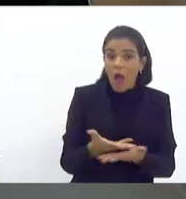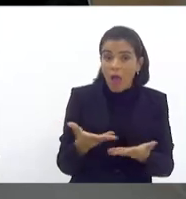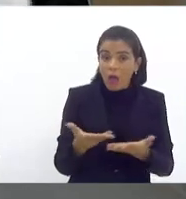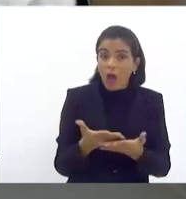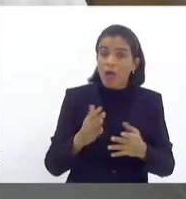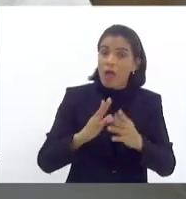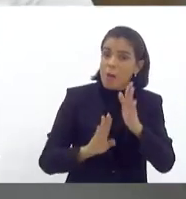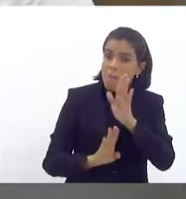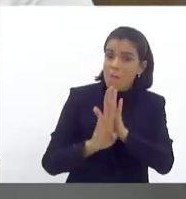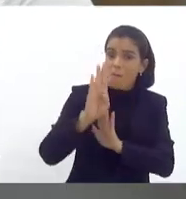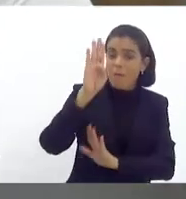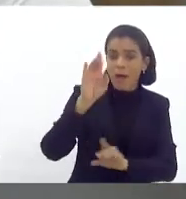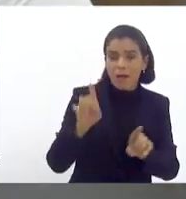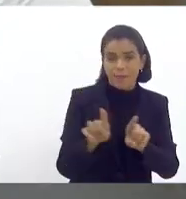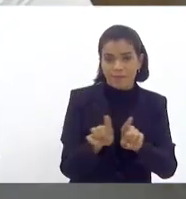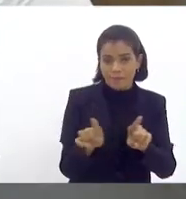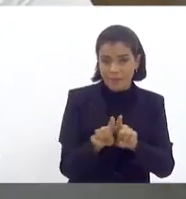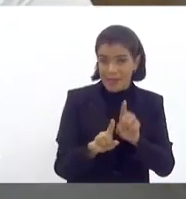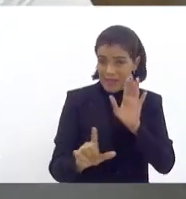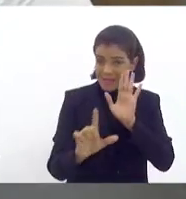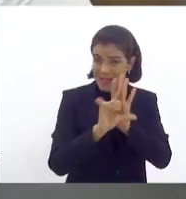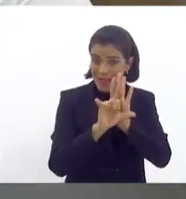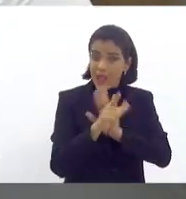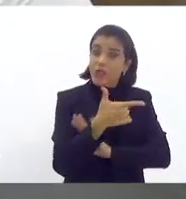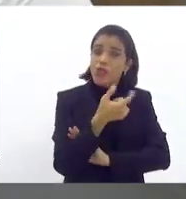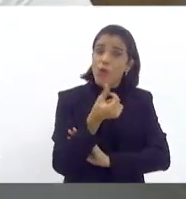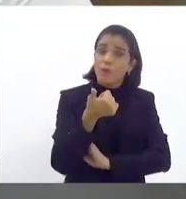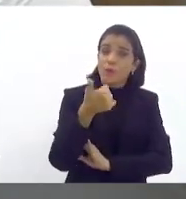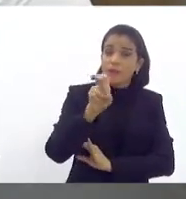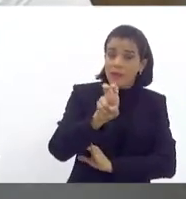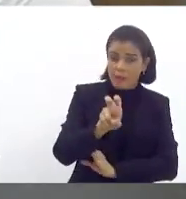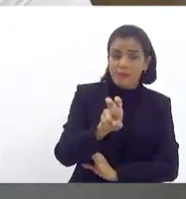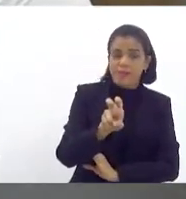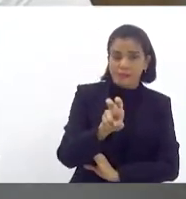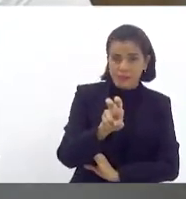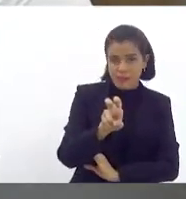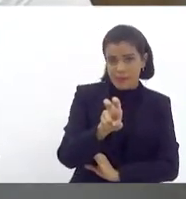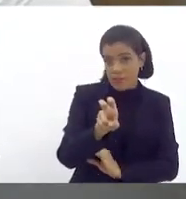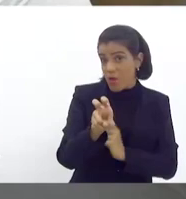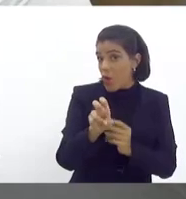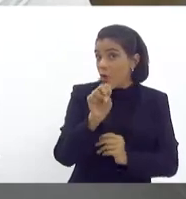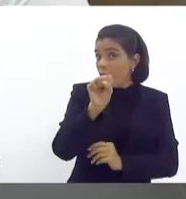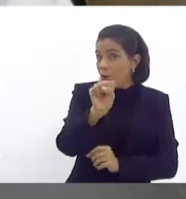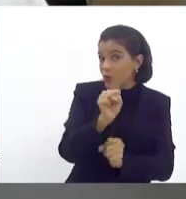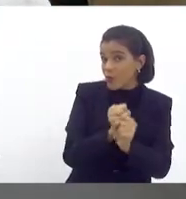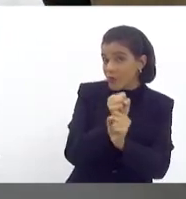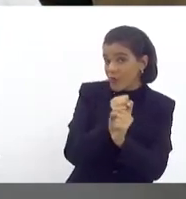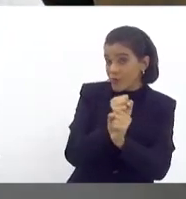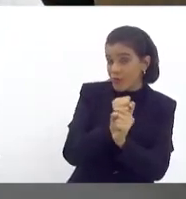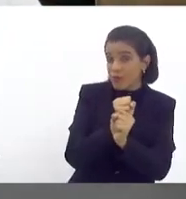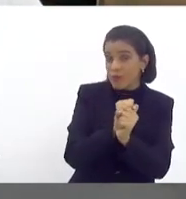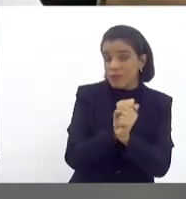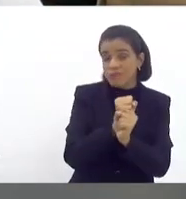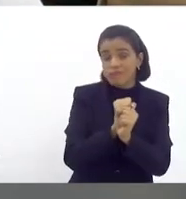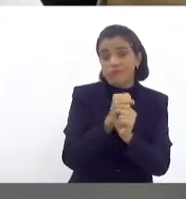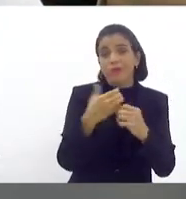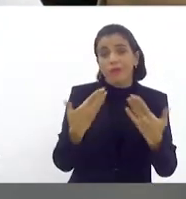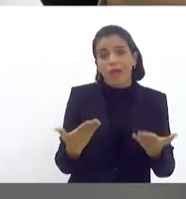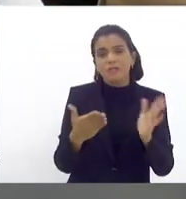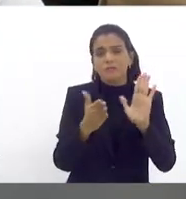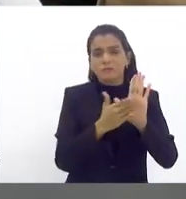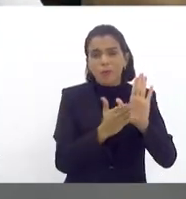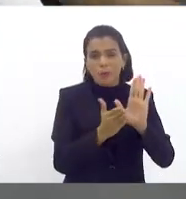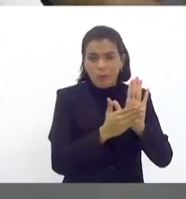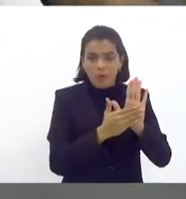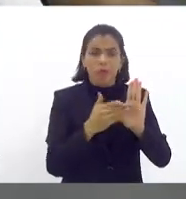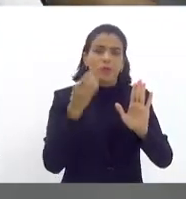está decolando. Então, essa lei é de 2015, tem, portanto, 8 anos. E as